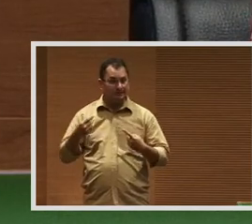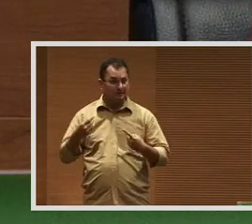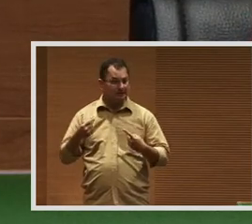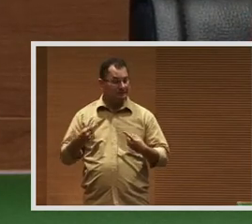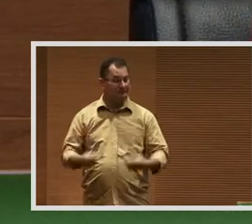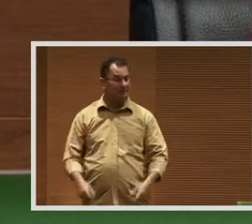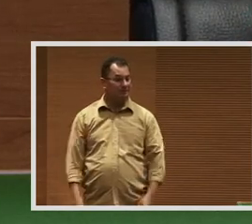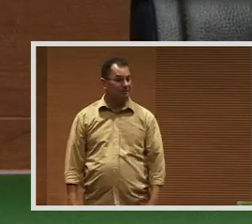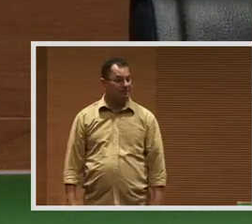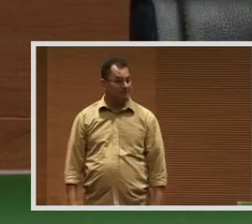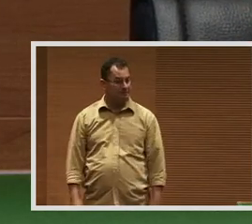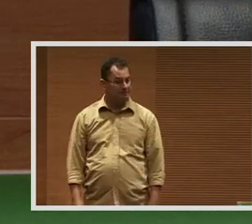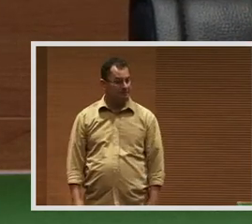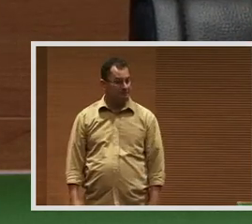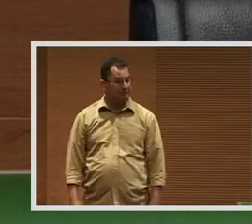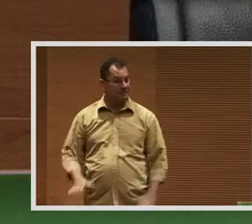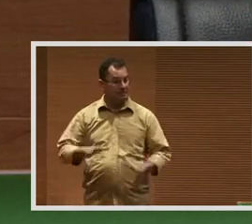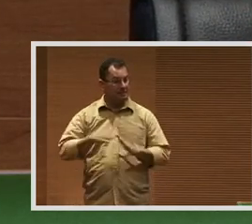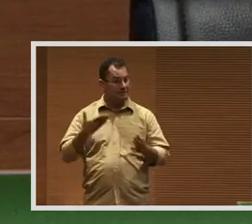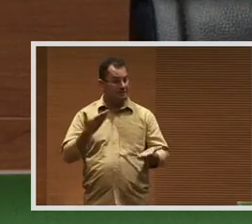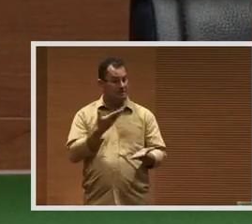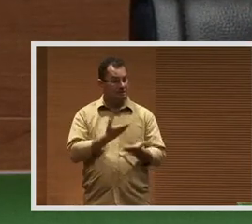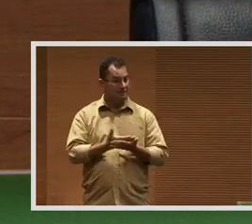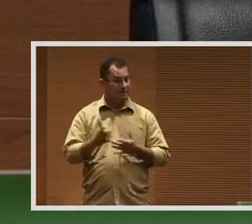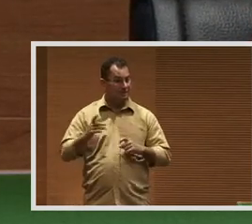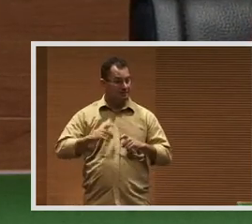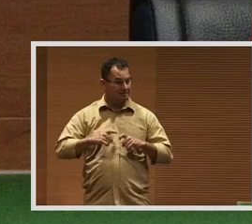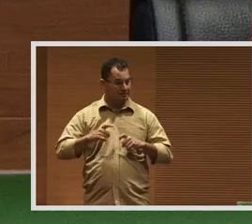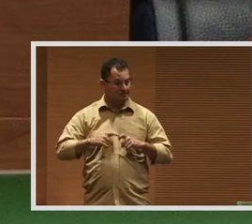das escolas médicas